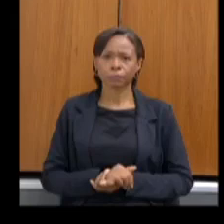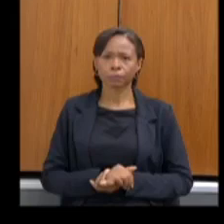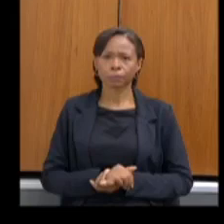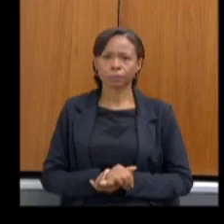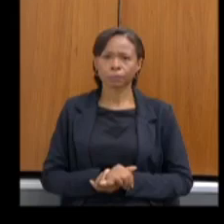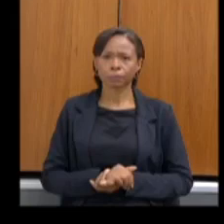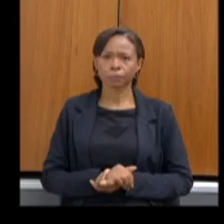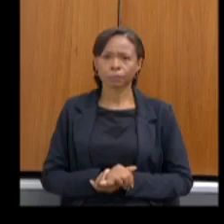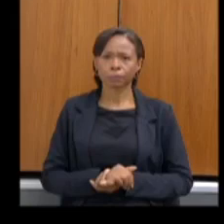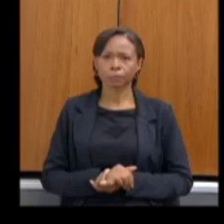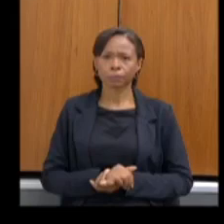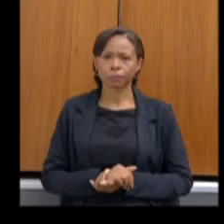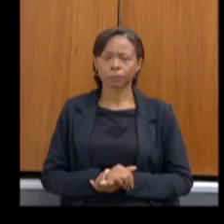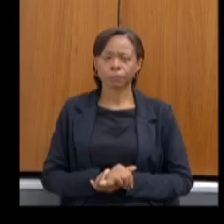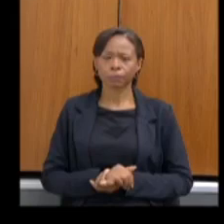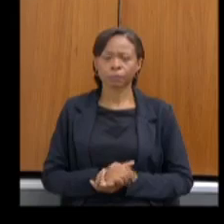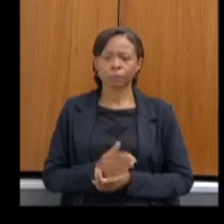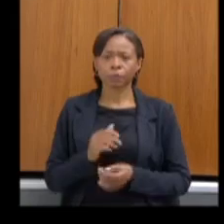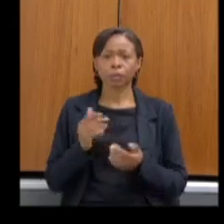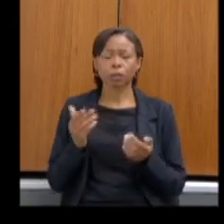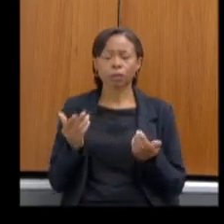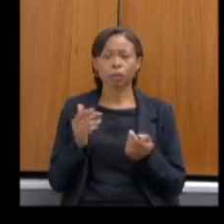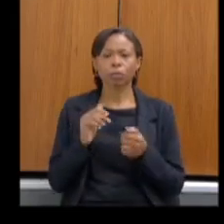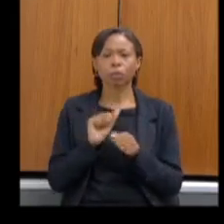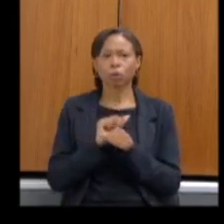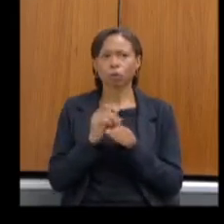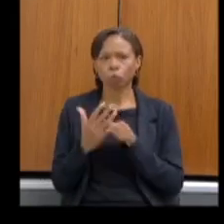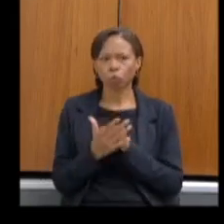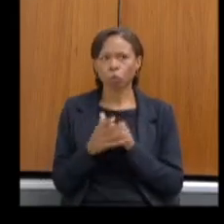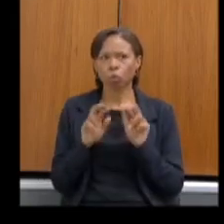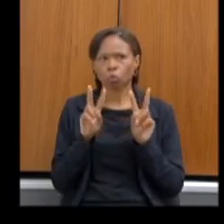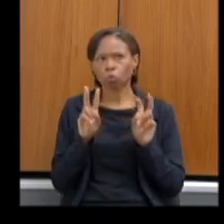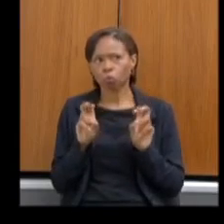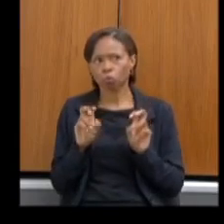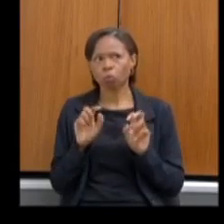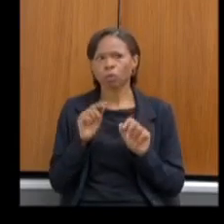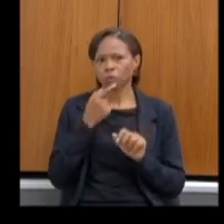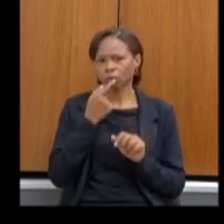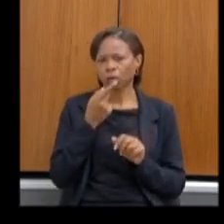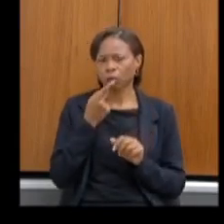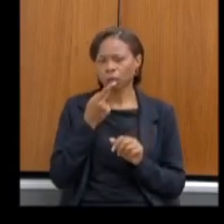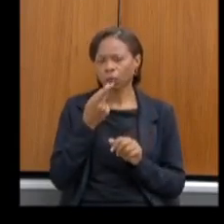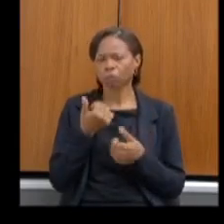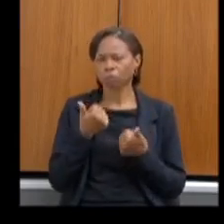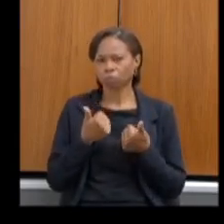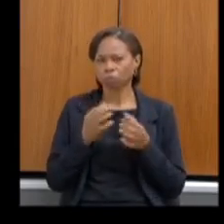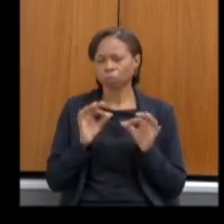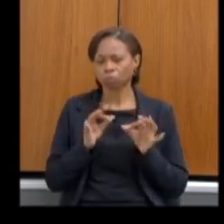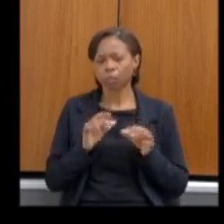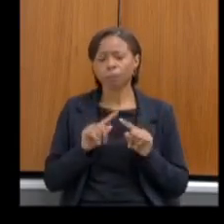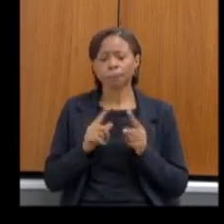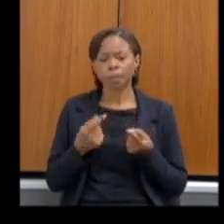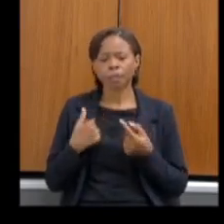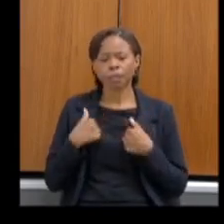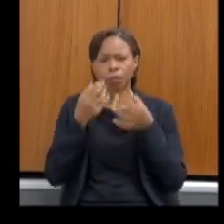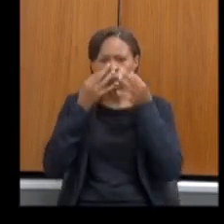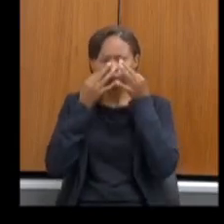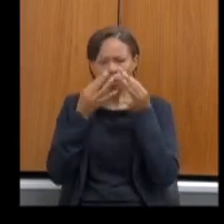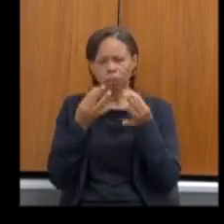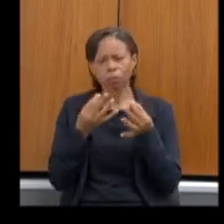gelatina diretamente anemia por um bem colocadas mas o que chamou atenção e